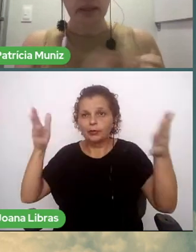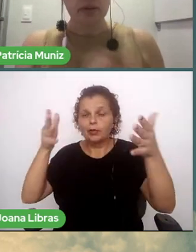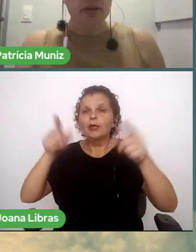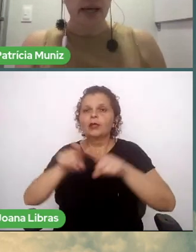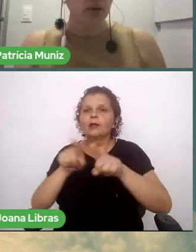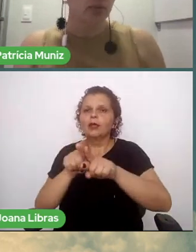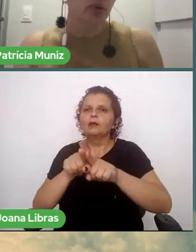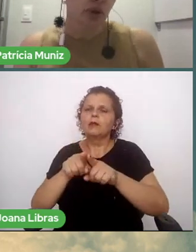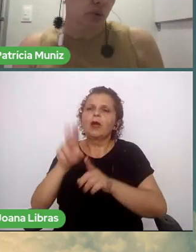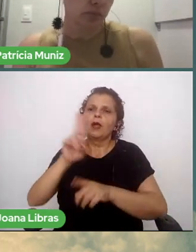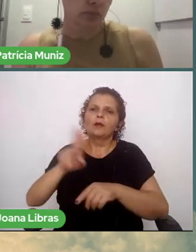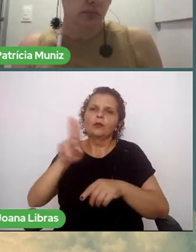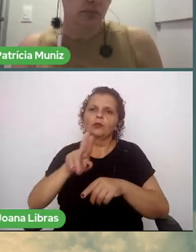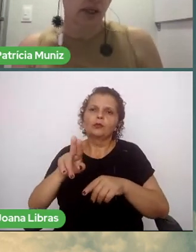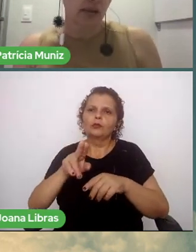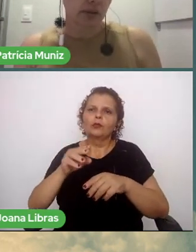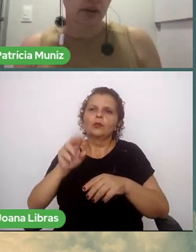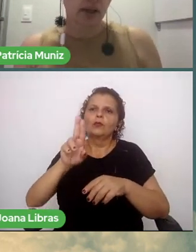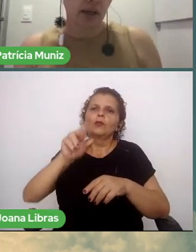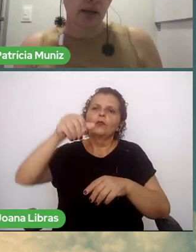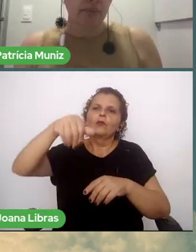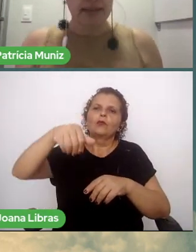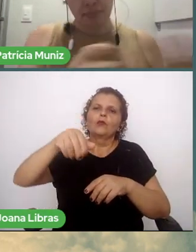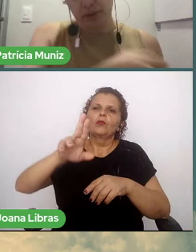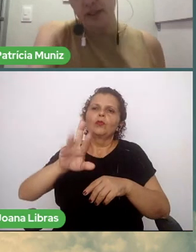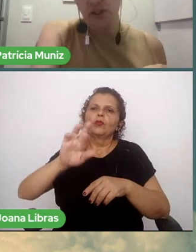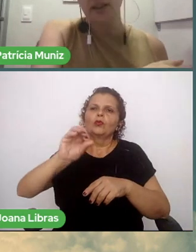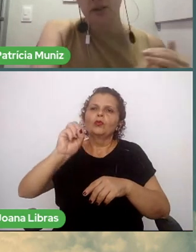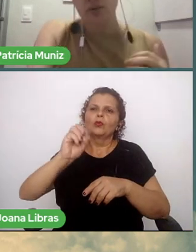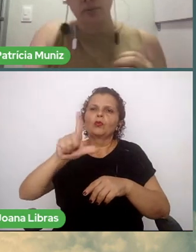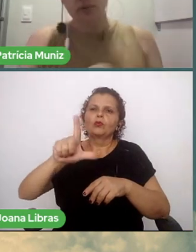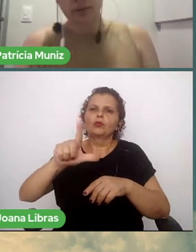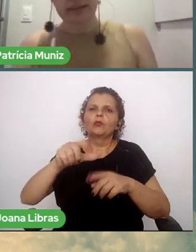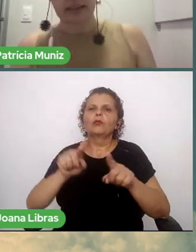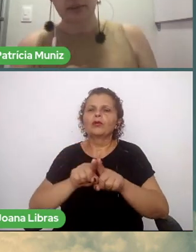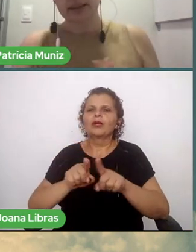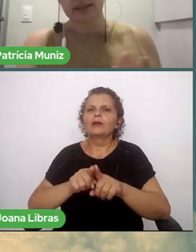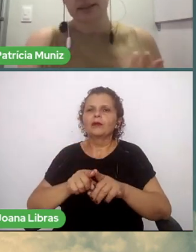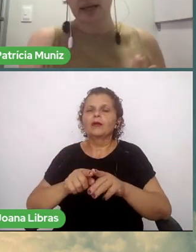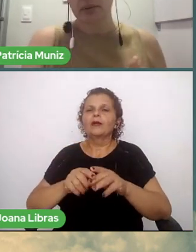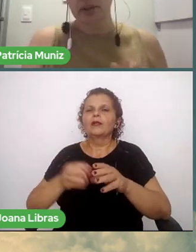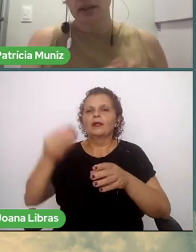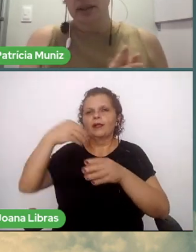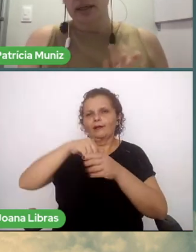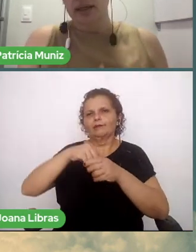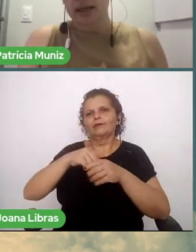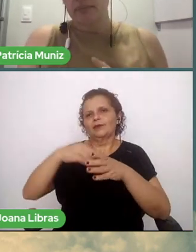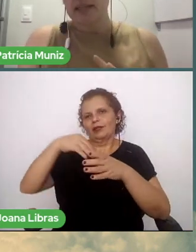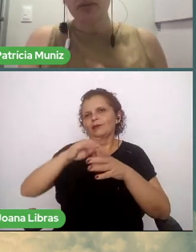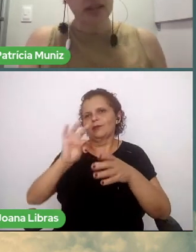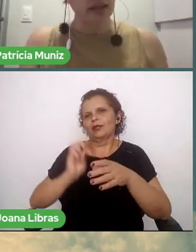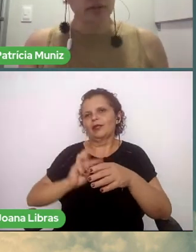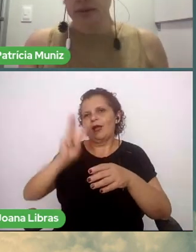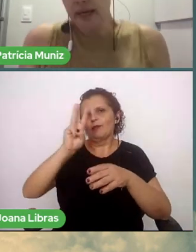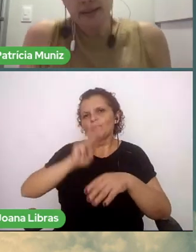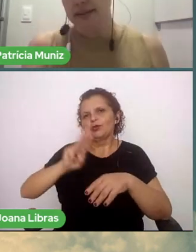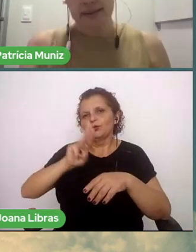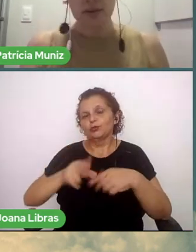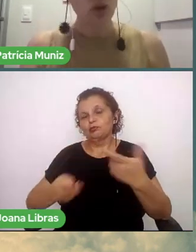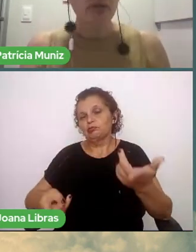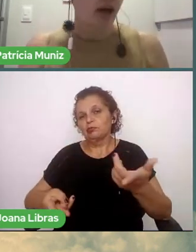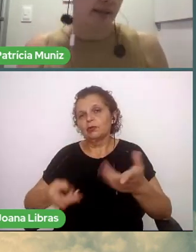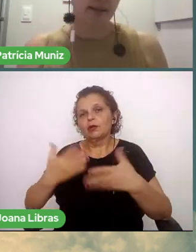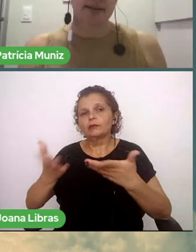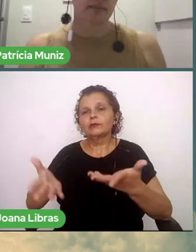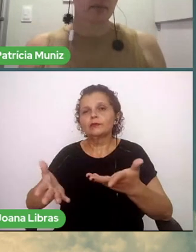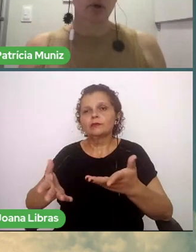Ultimamente eu tenho usado o Mural, tá? Mas é porque a gente usa o Mural internamente na TW. Mas fiquem à vontade, assim,